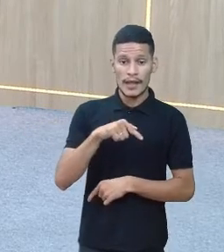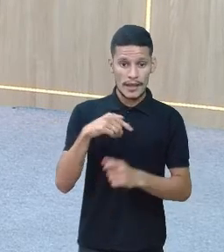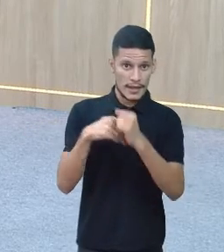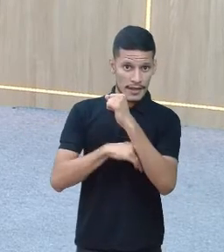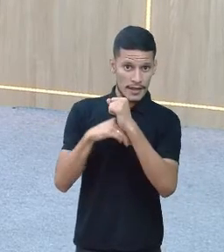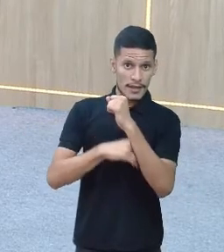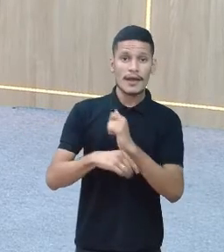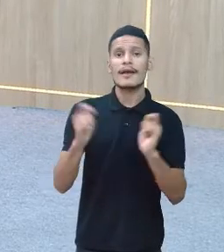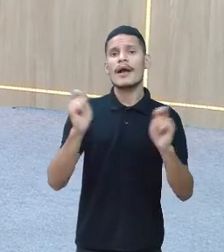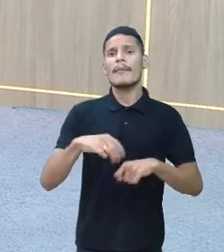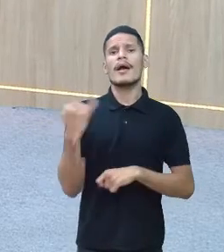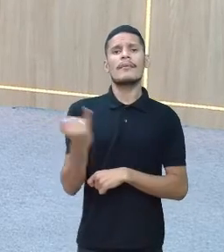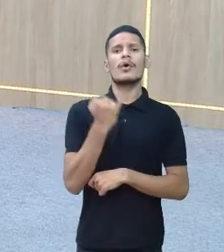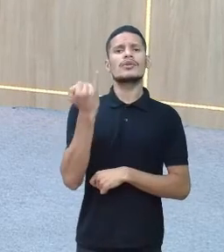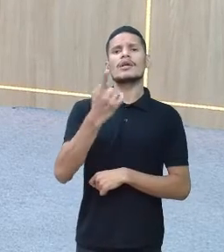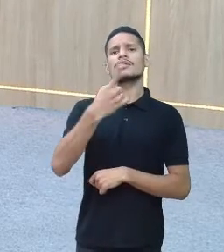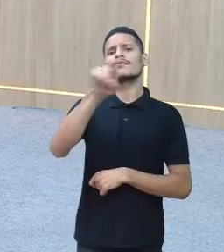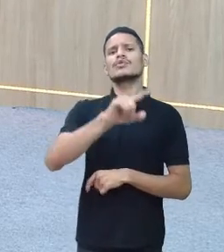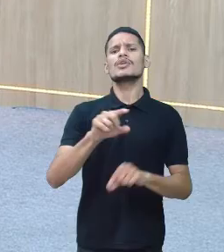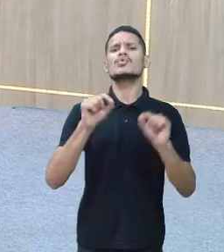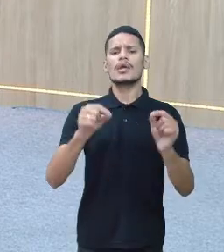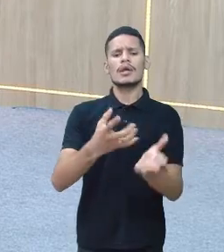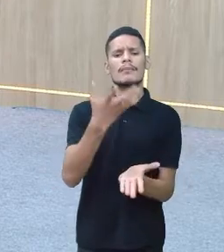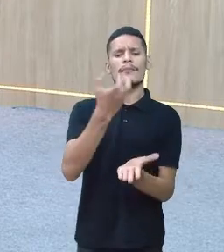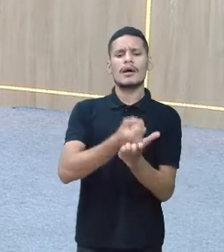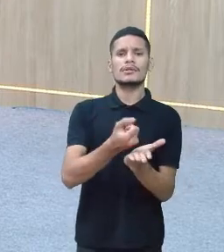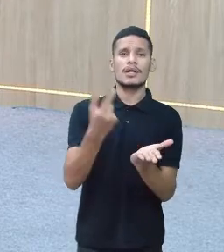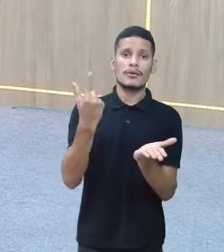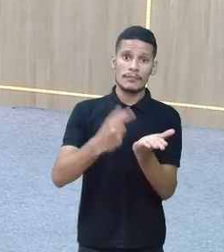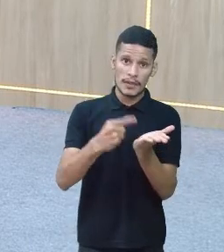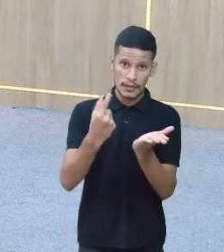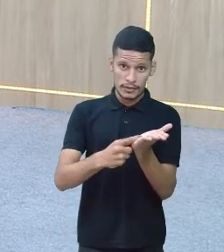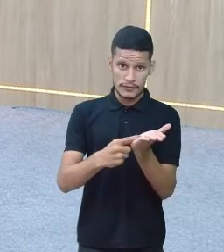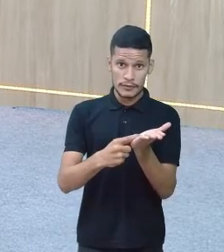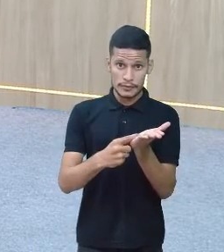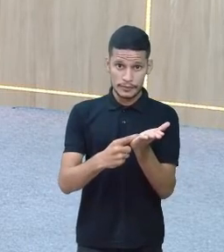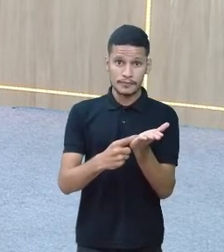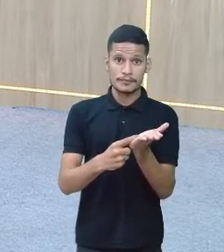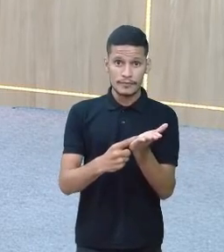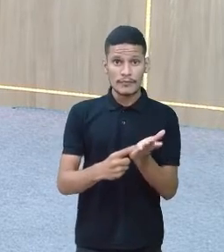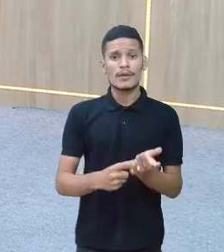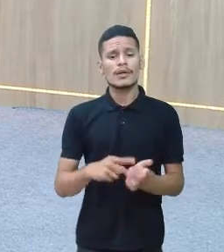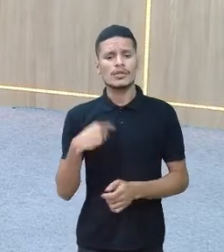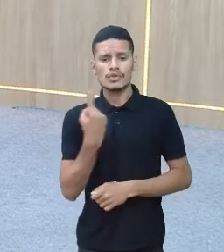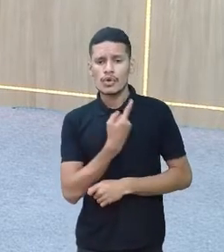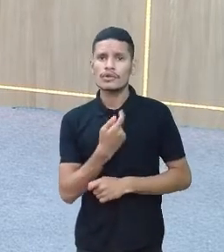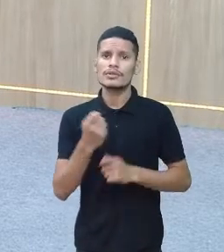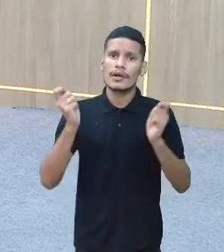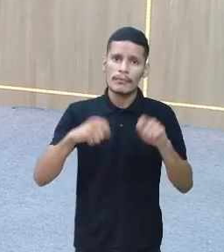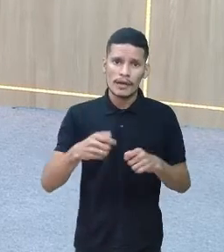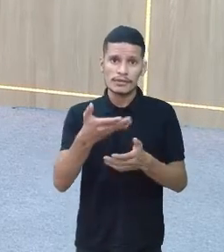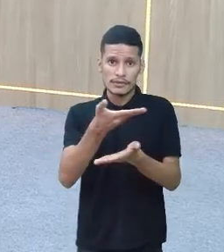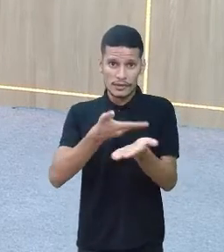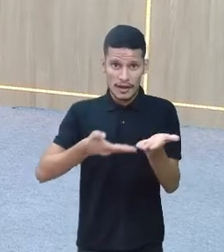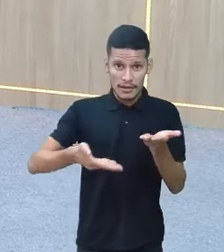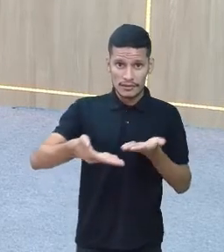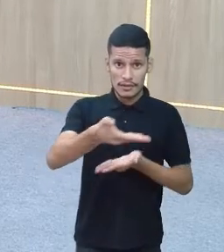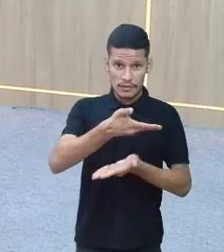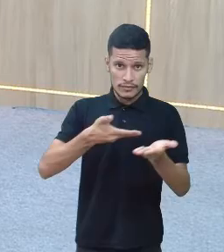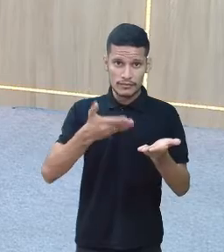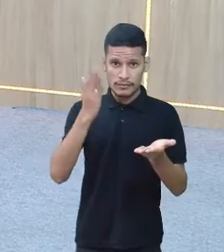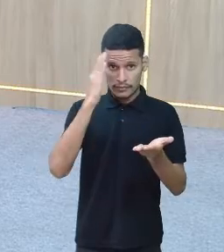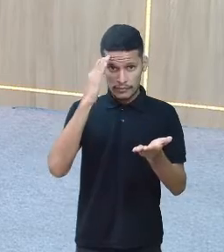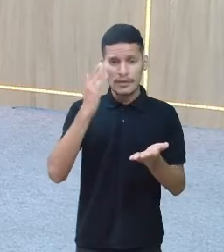ele vai ser extremamente importante para vocês baixarem o aplicativo, para a gente ter essa interação aqui, ó. Imagina a gente